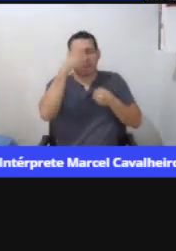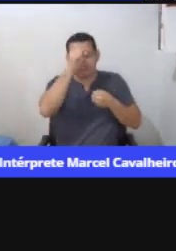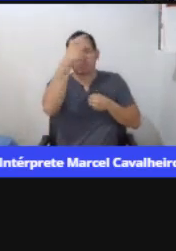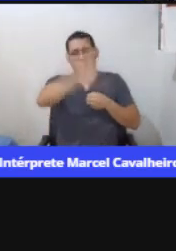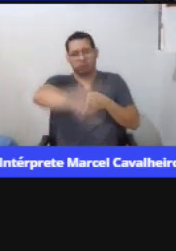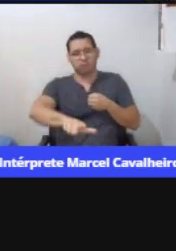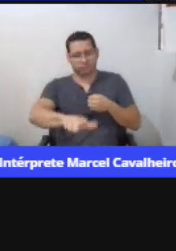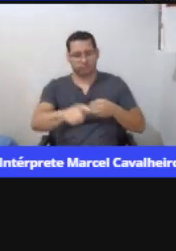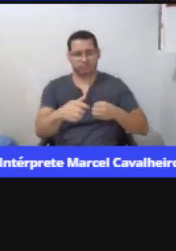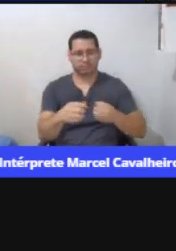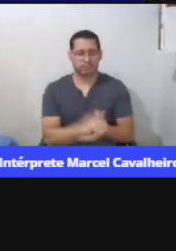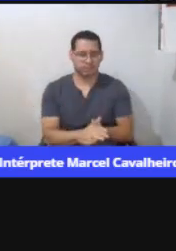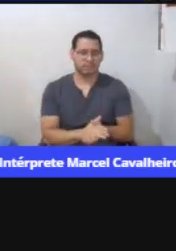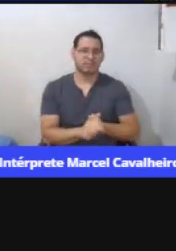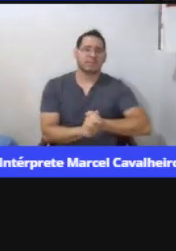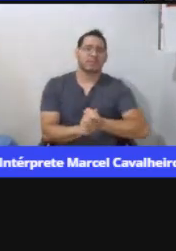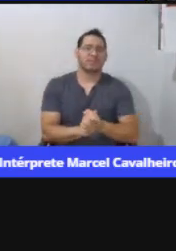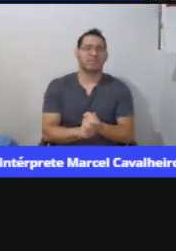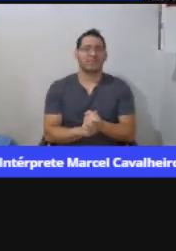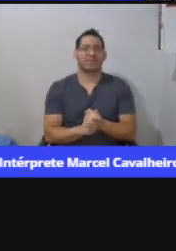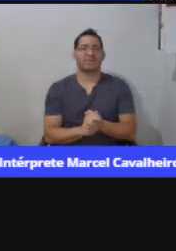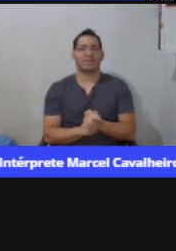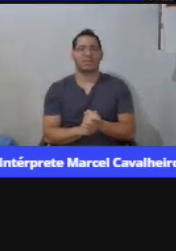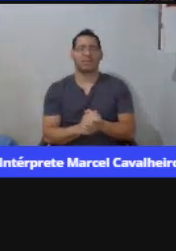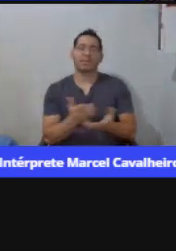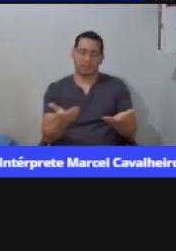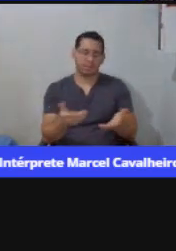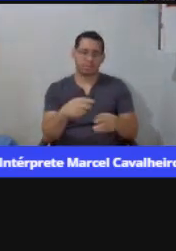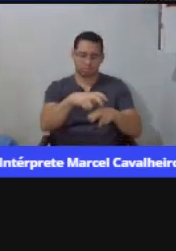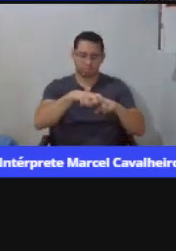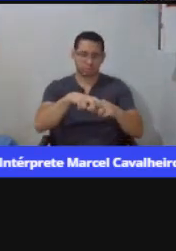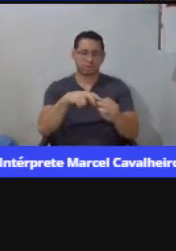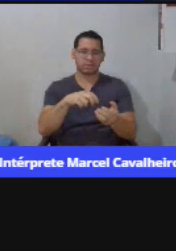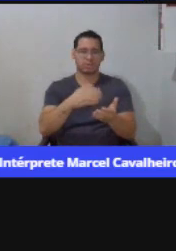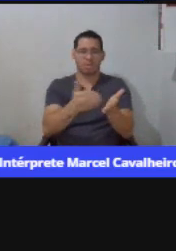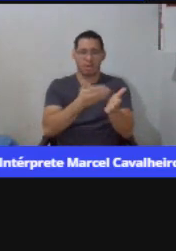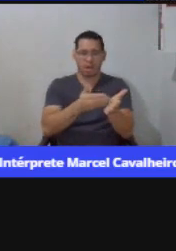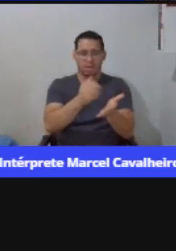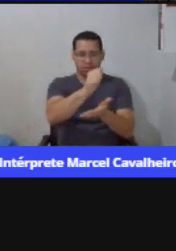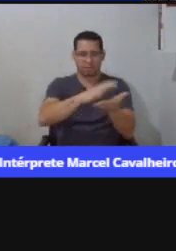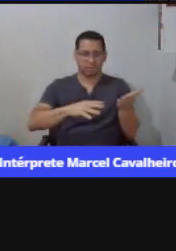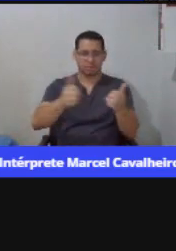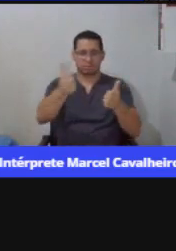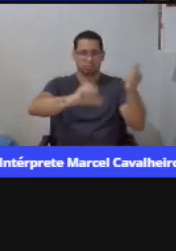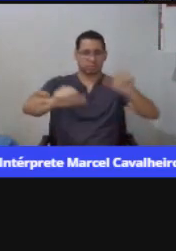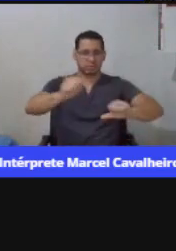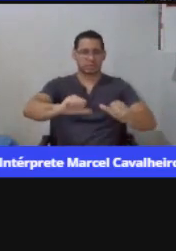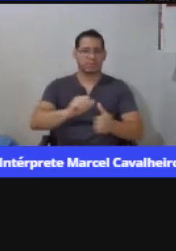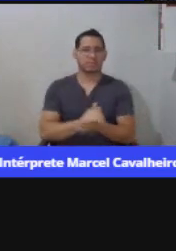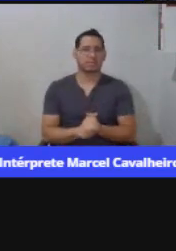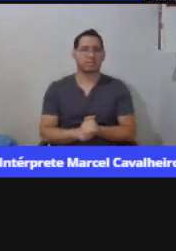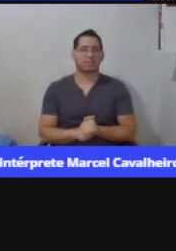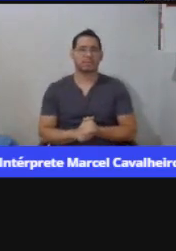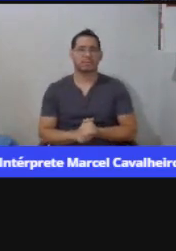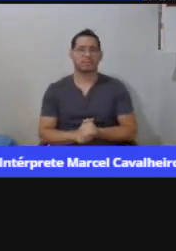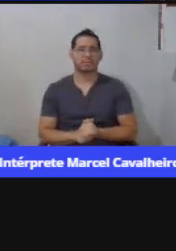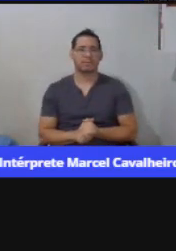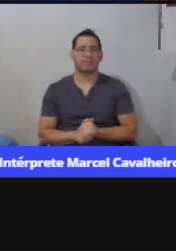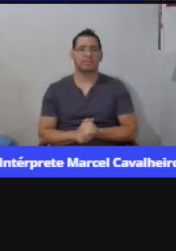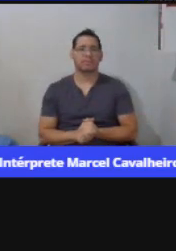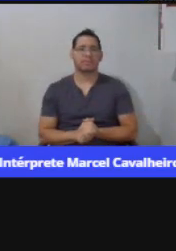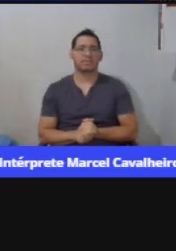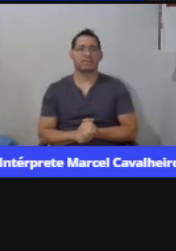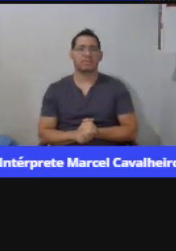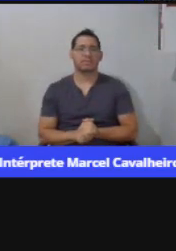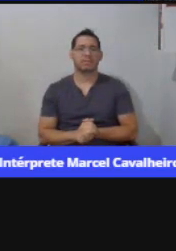preocupação também com relação ao caderno das diagnósticas. Tá, por favor.